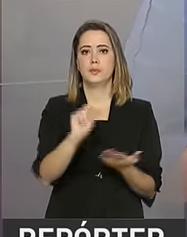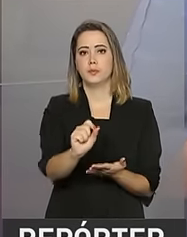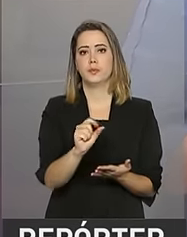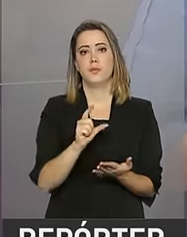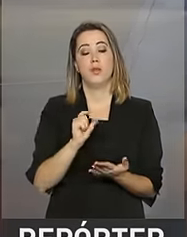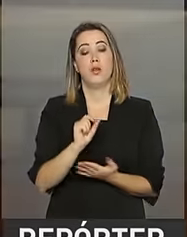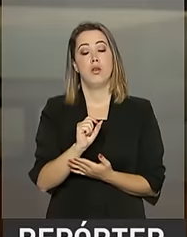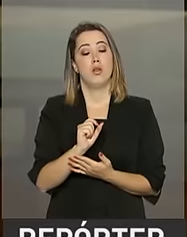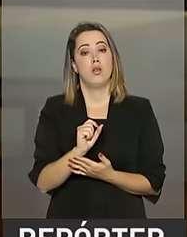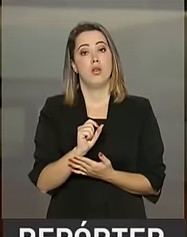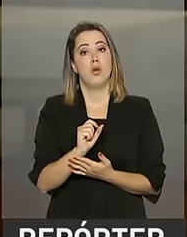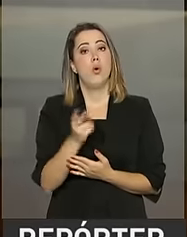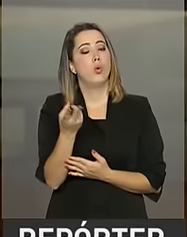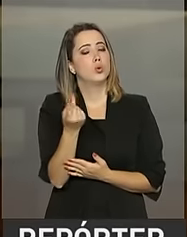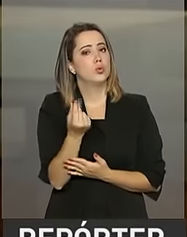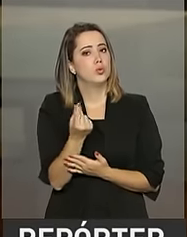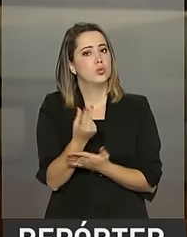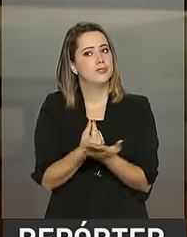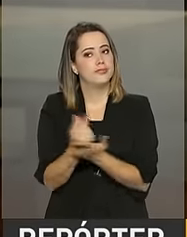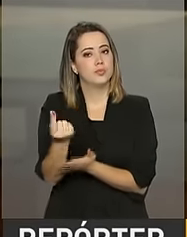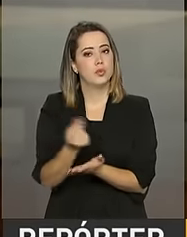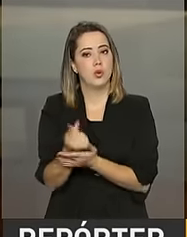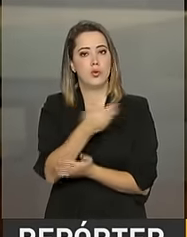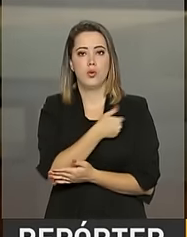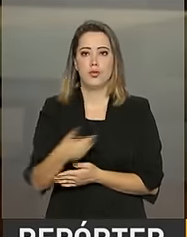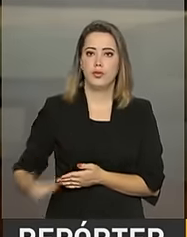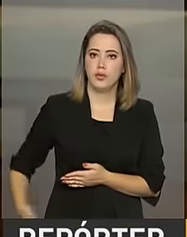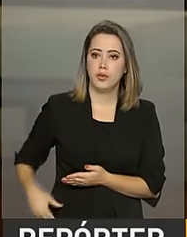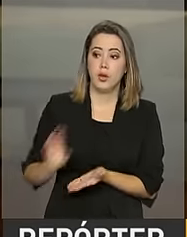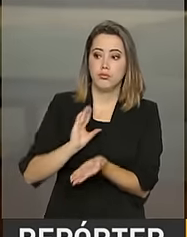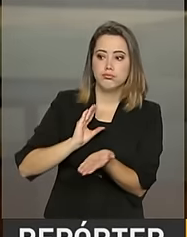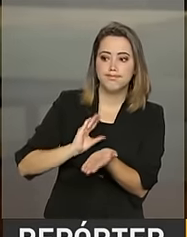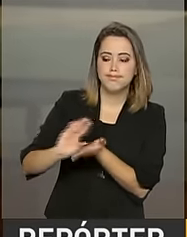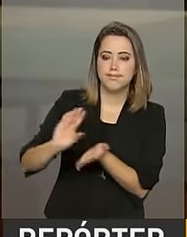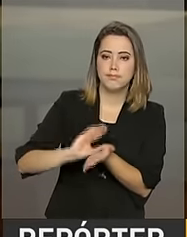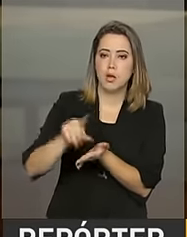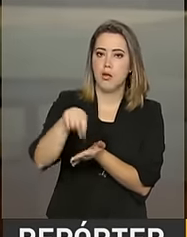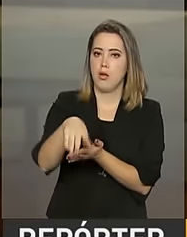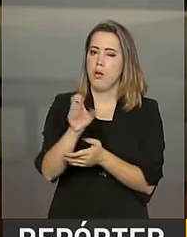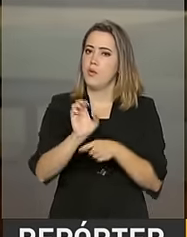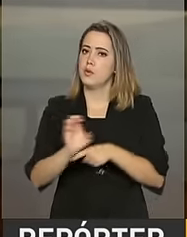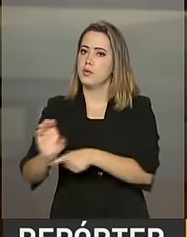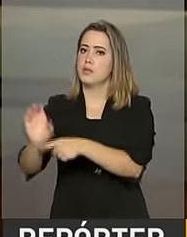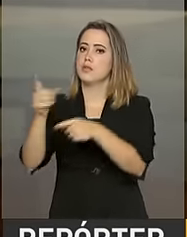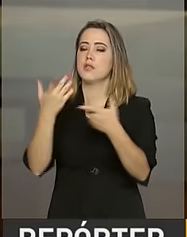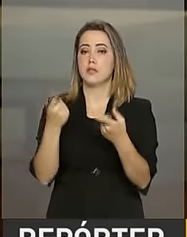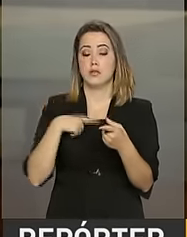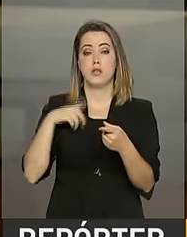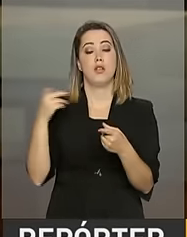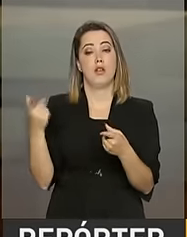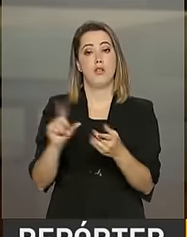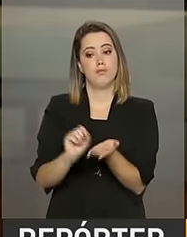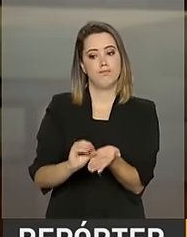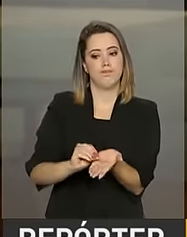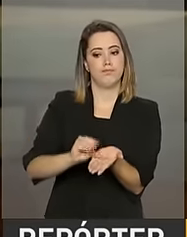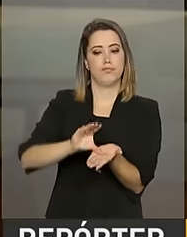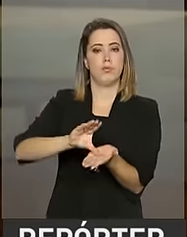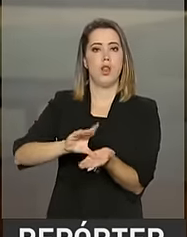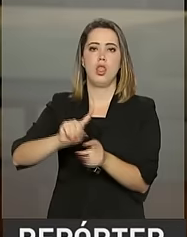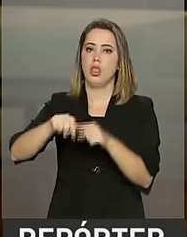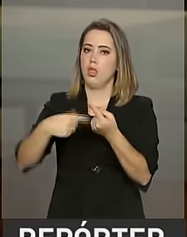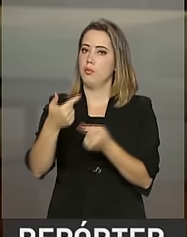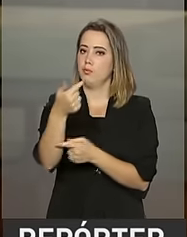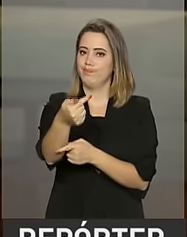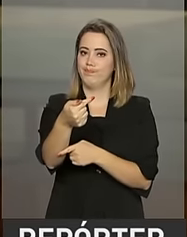todos o valor repassado pelo governo aos estados e municípios para compra de merenda escolar foi reajustado depois de 7